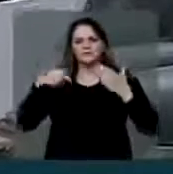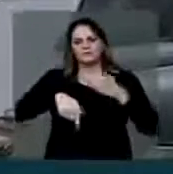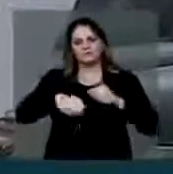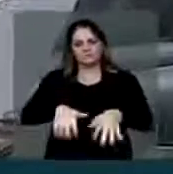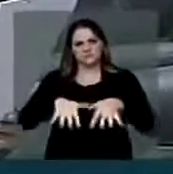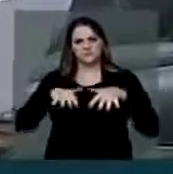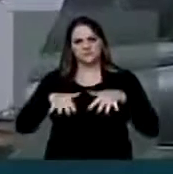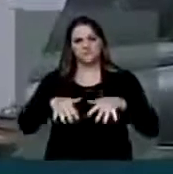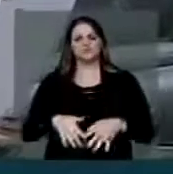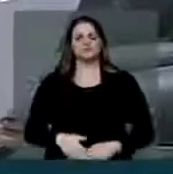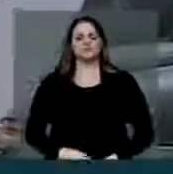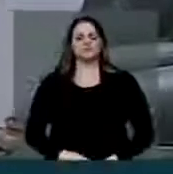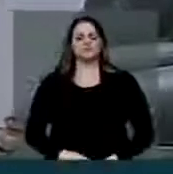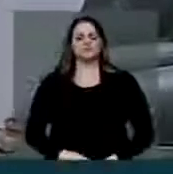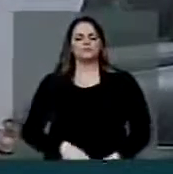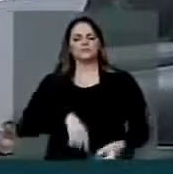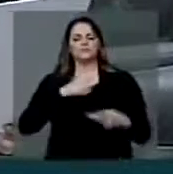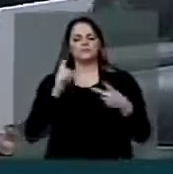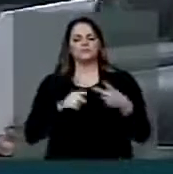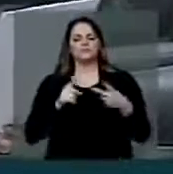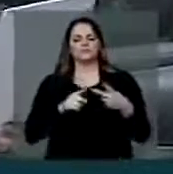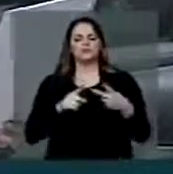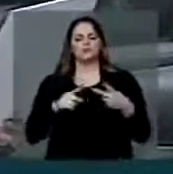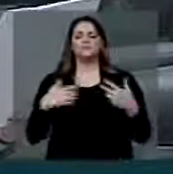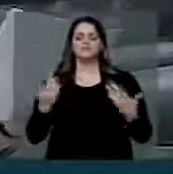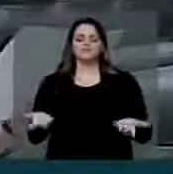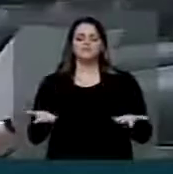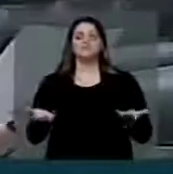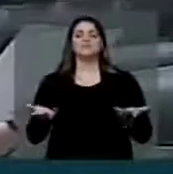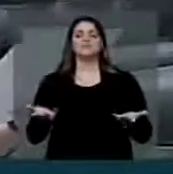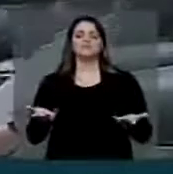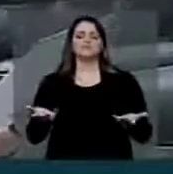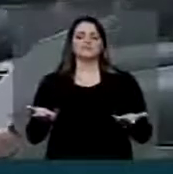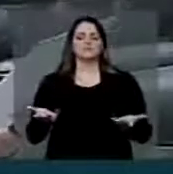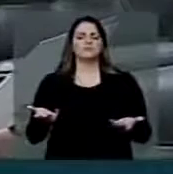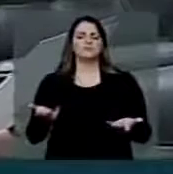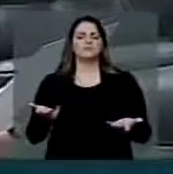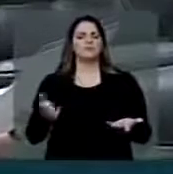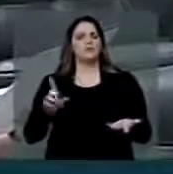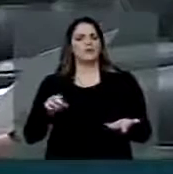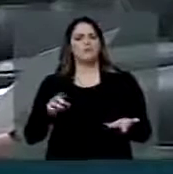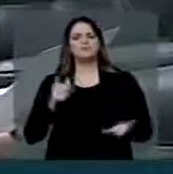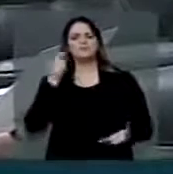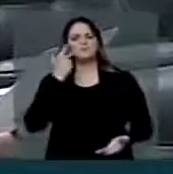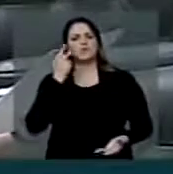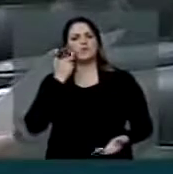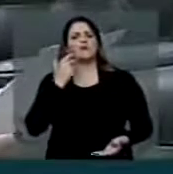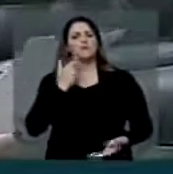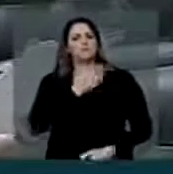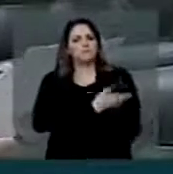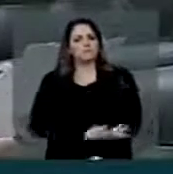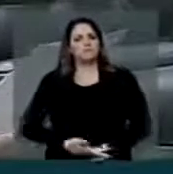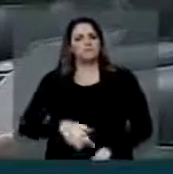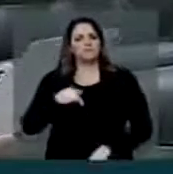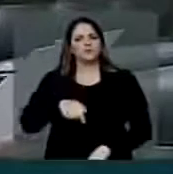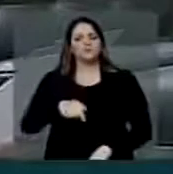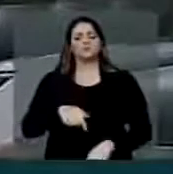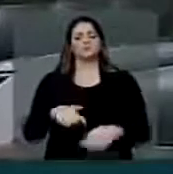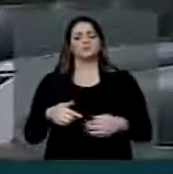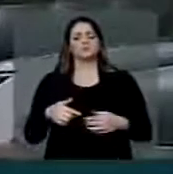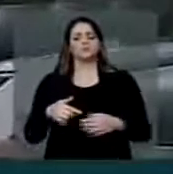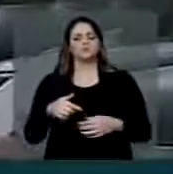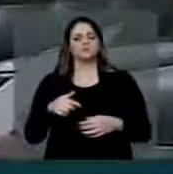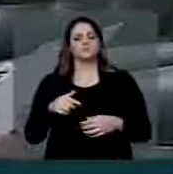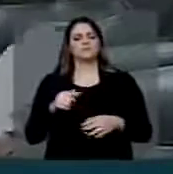dessas matérias. 2. Desse modo, tratando-se de um rito excepcionalíssimo,